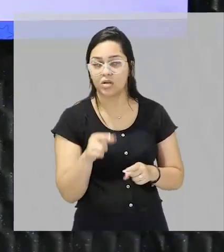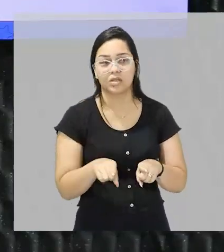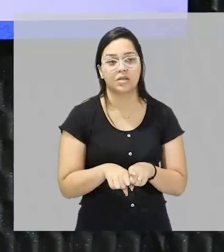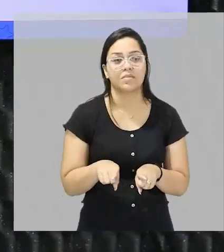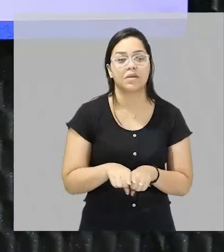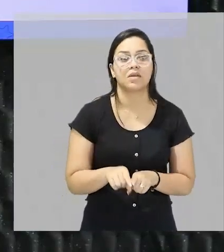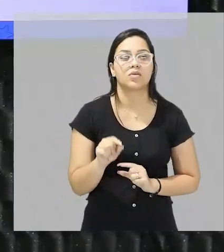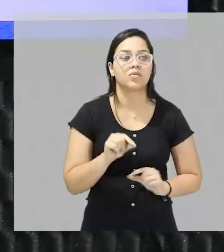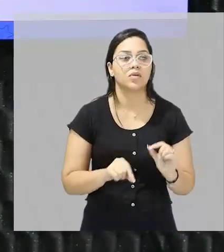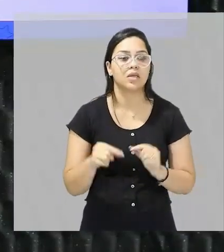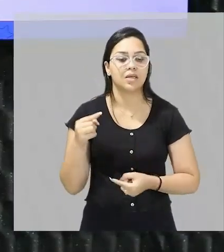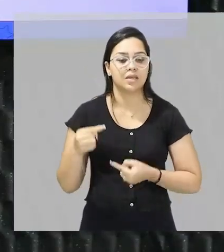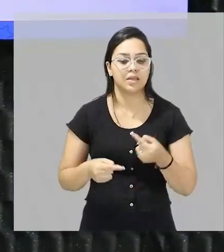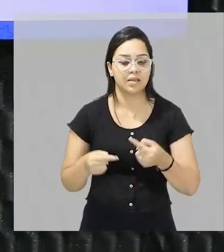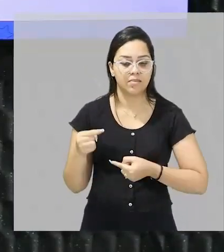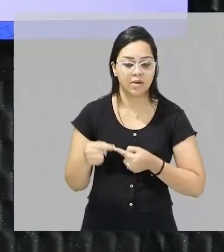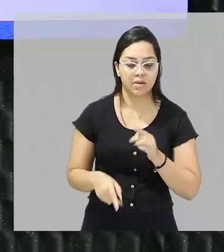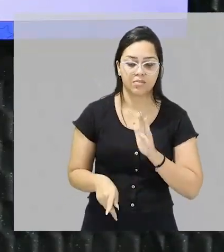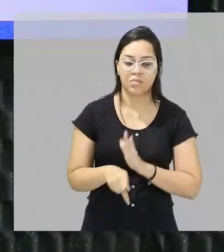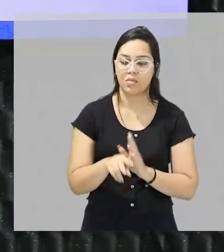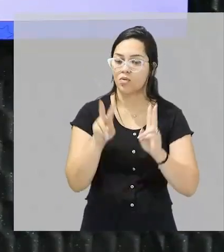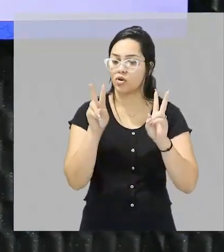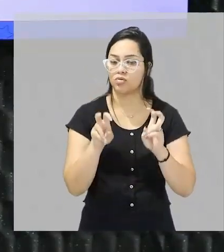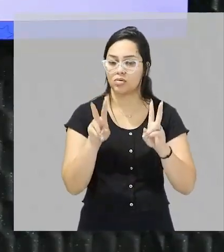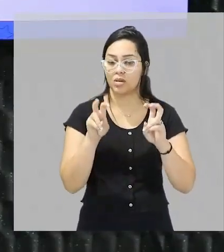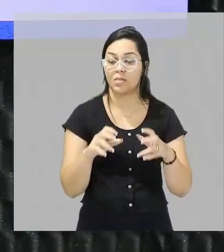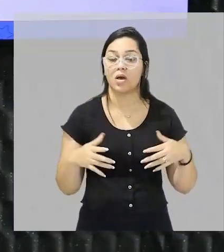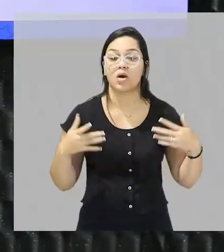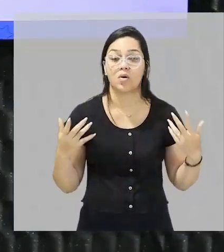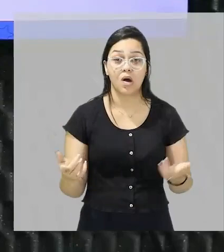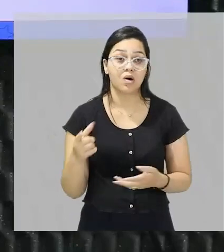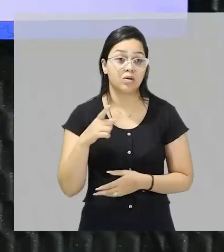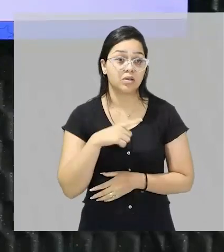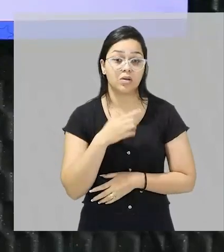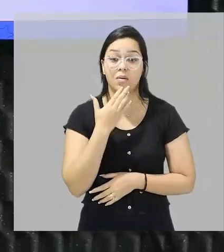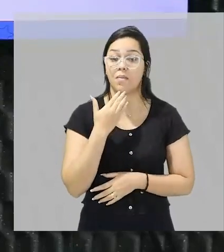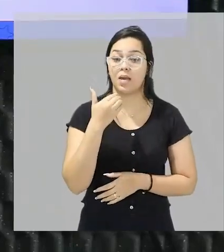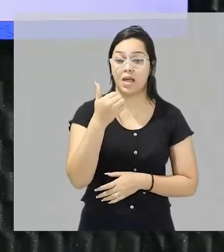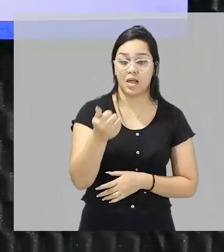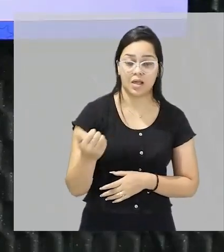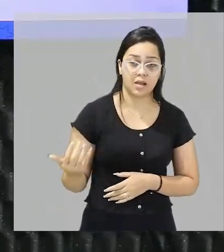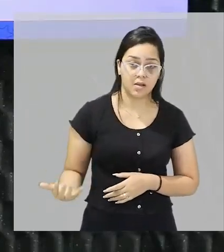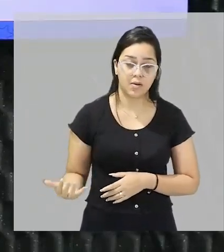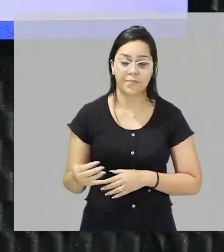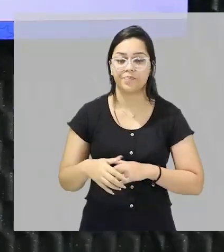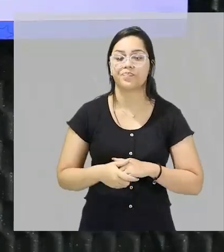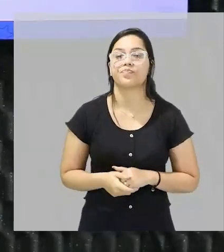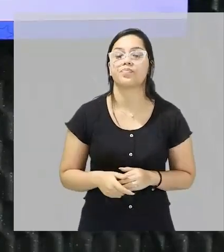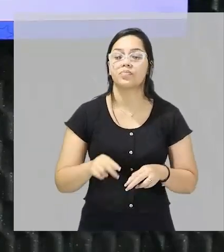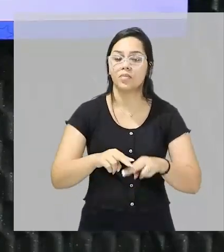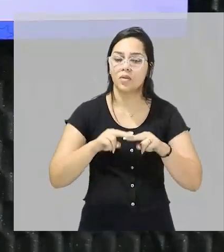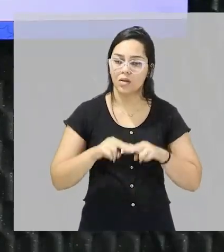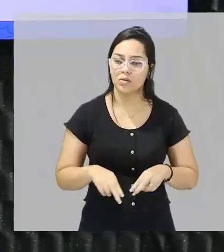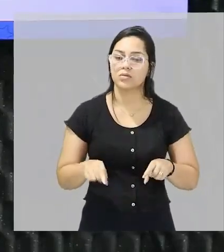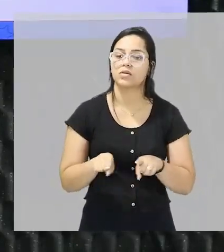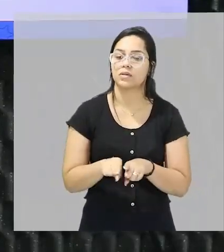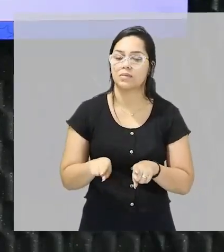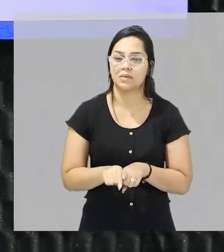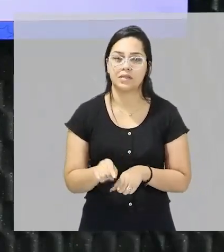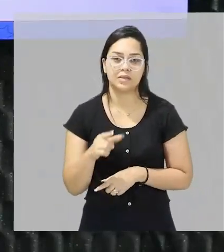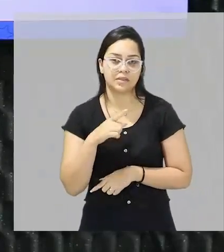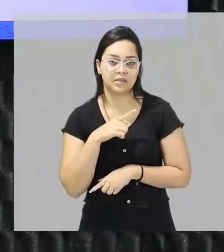autor que debate sobre determinado tema? Qual vocês acham que vai ter um ganho maior? Certamente, aquele que traz um